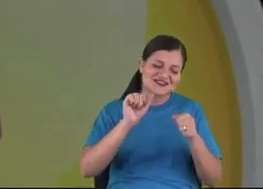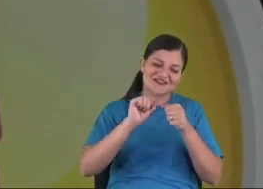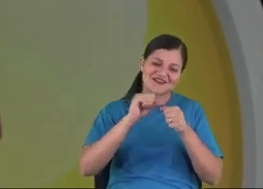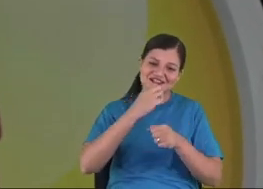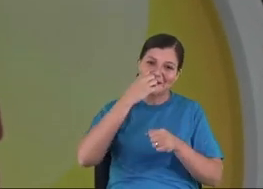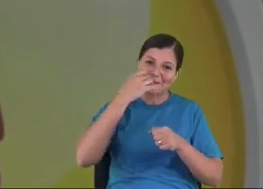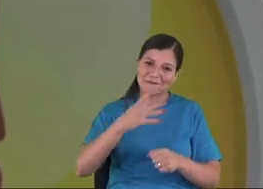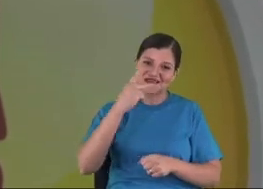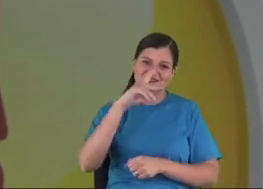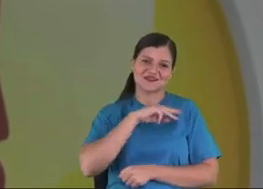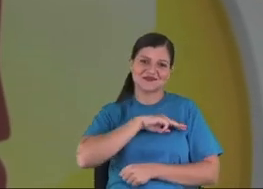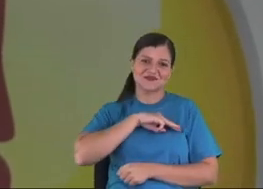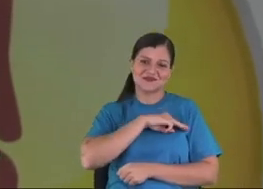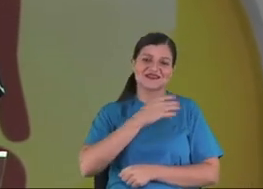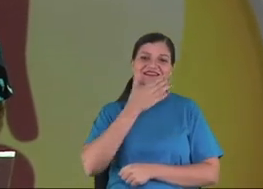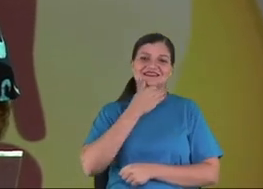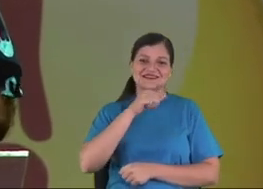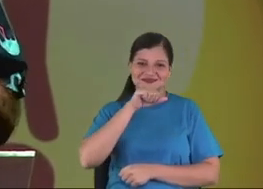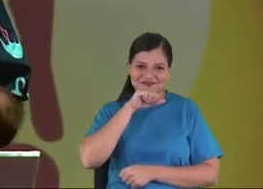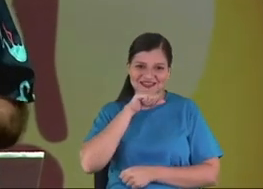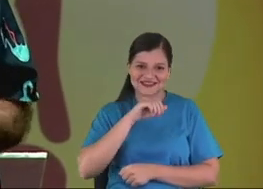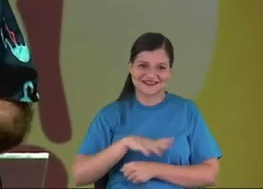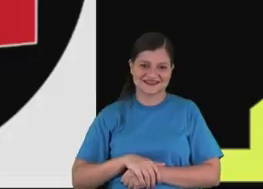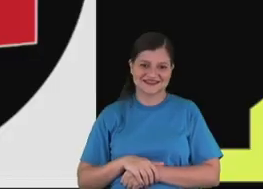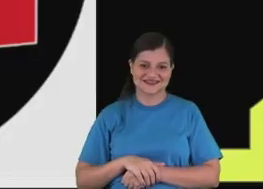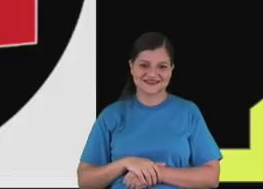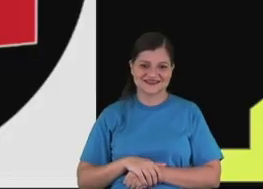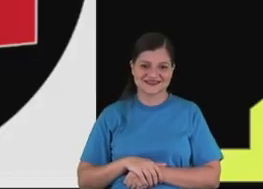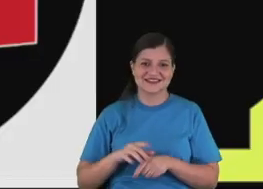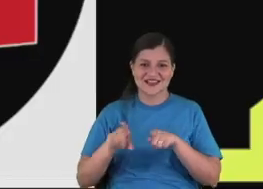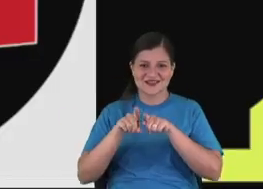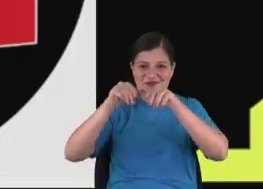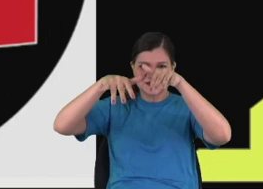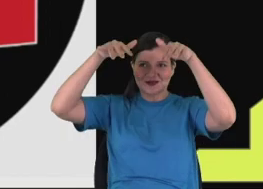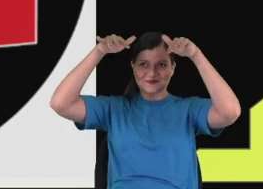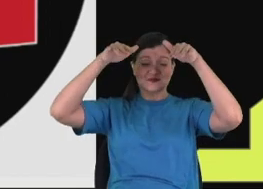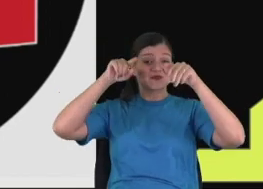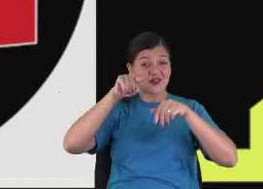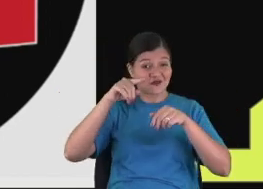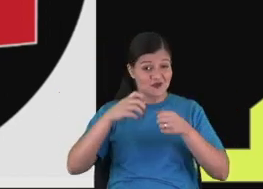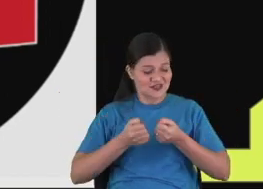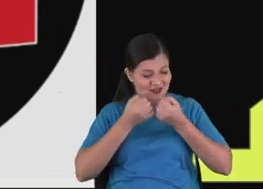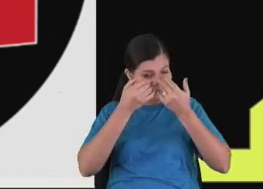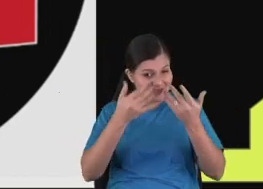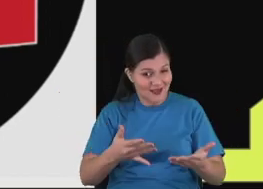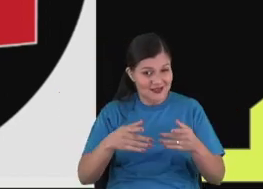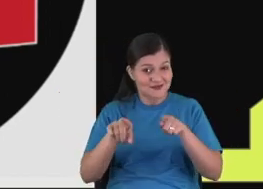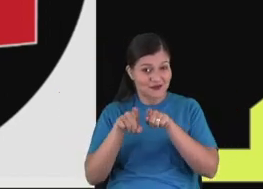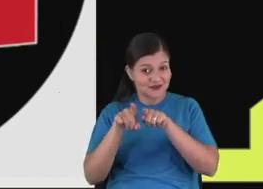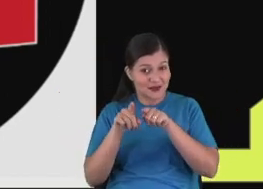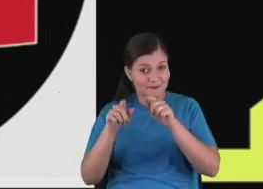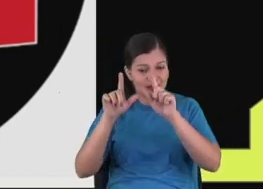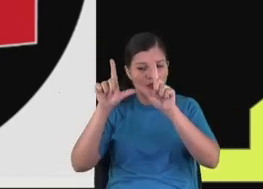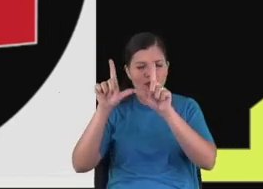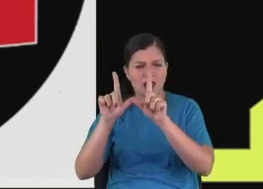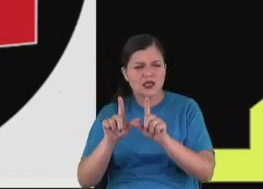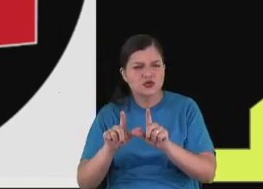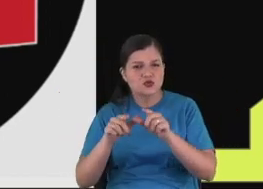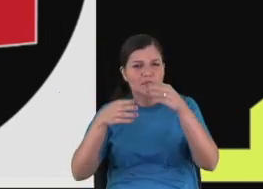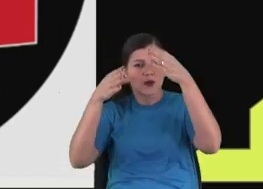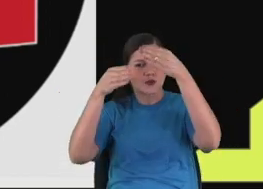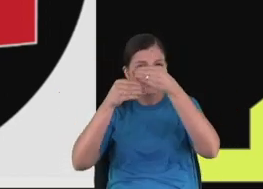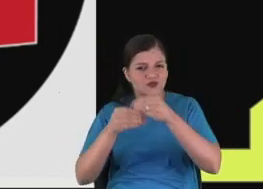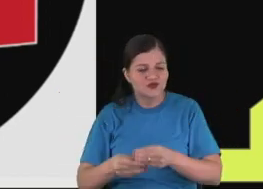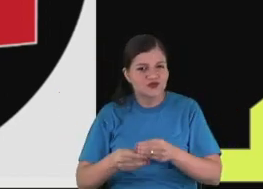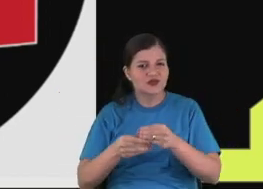seu ministério de pai, lá na galeria também. E você está recebendo também um resumo das 17 coisas